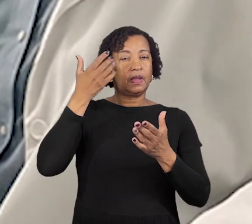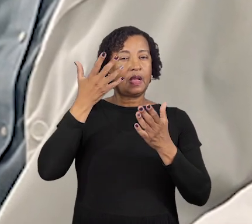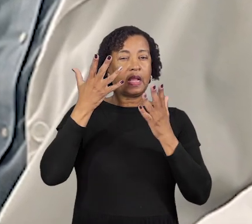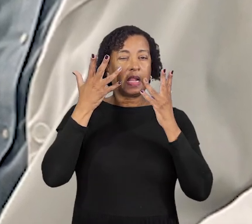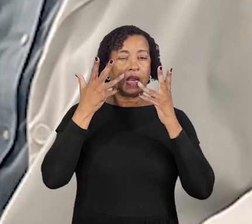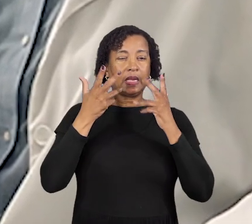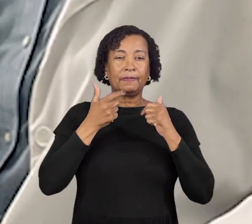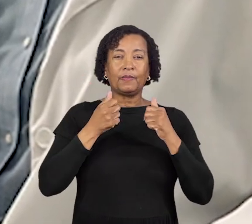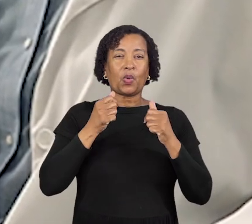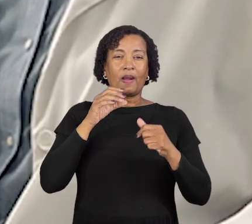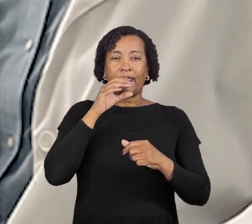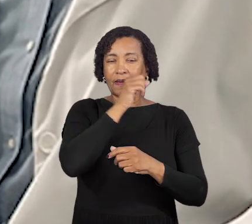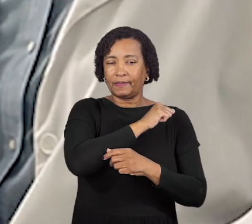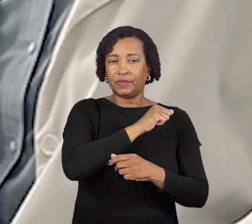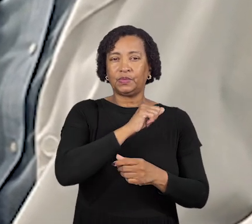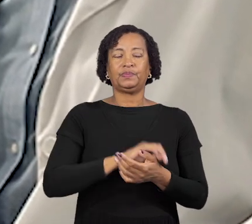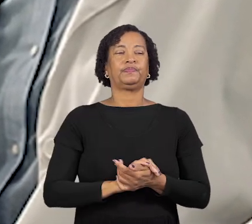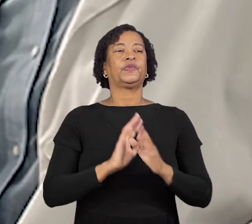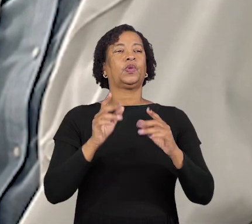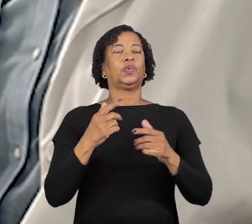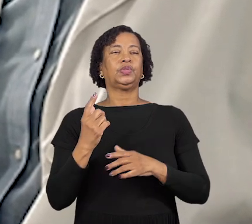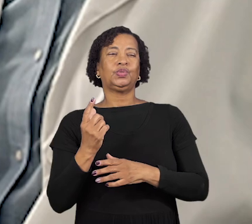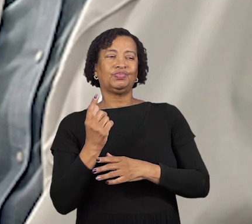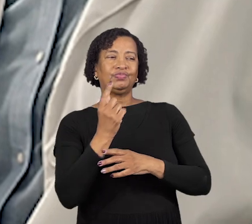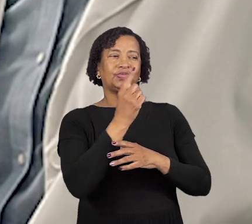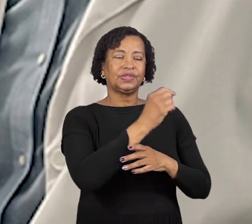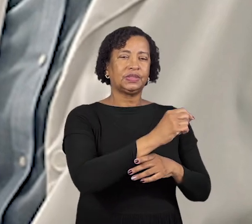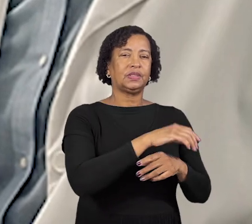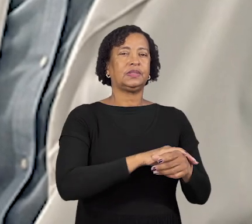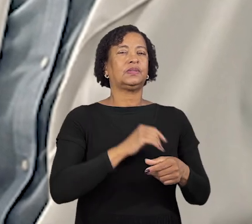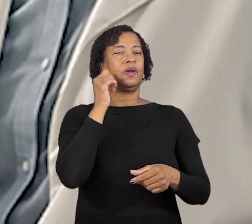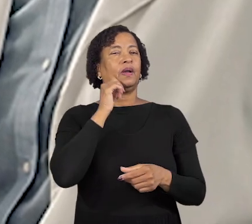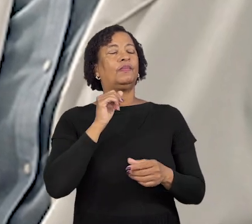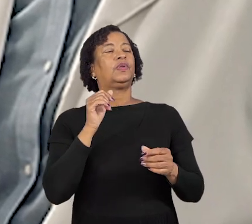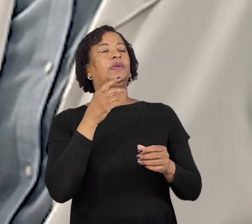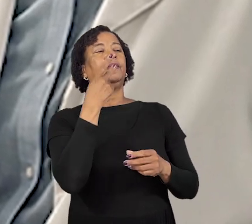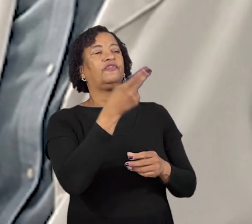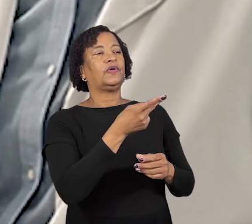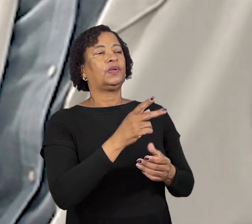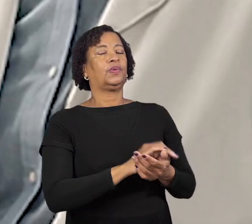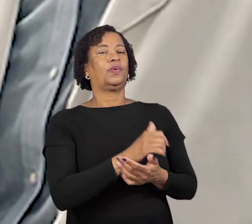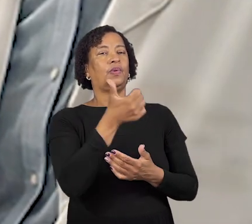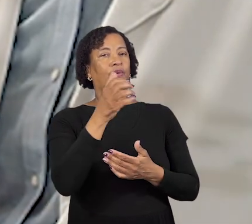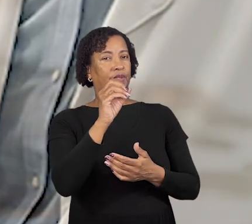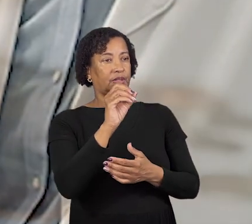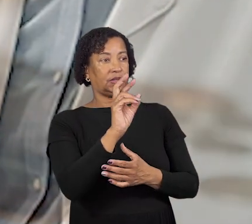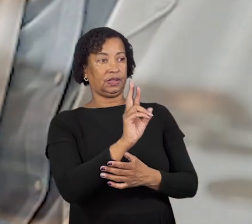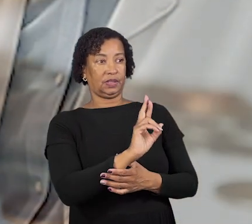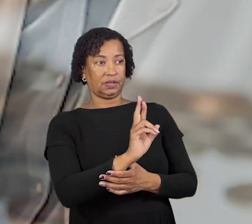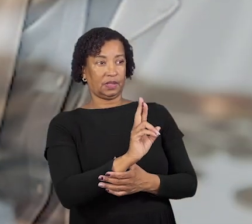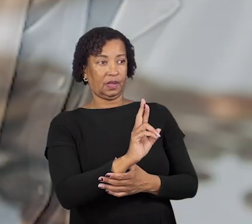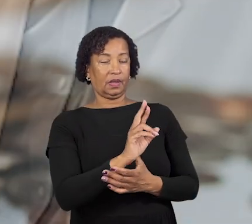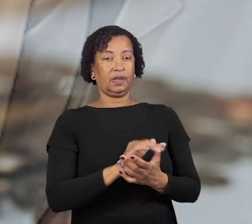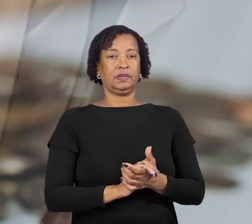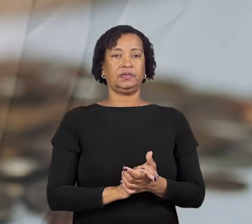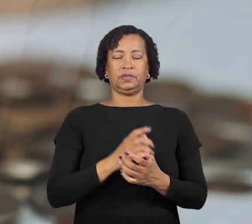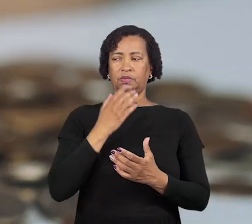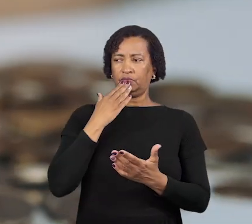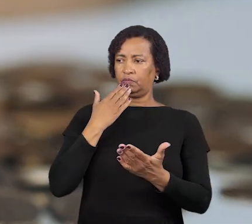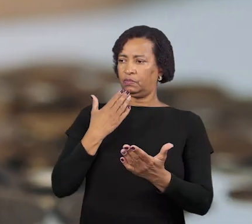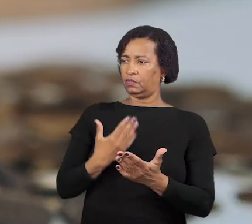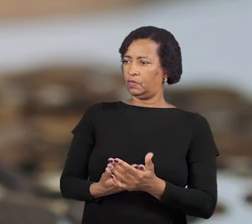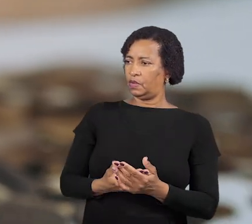cisco em 1 segundo. Quando eu estava deixando o consultório, a moça disse: "São R$10. Eu